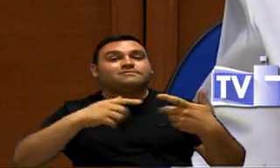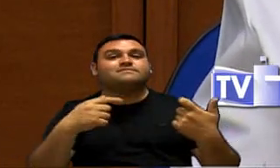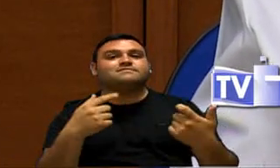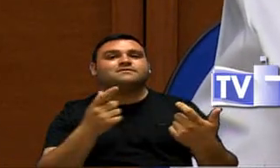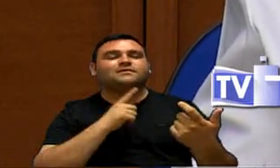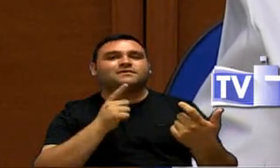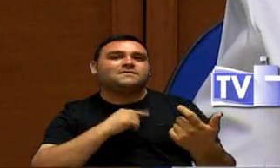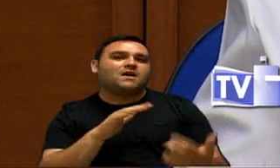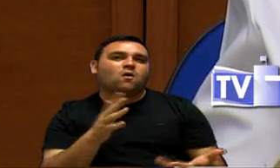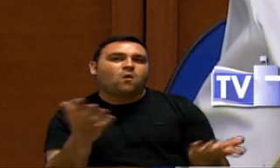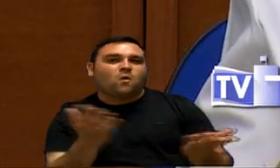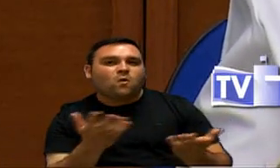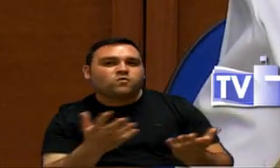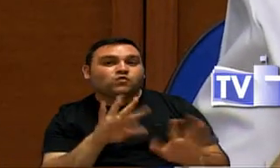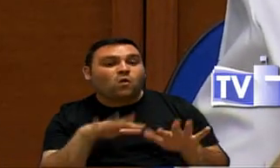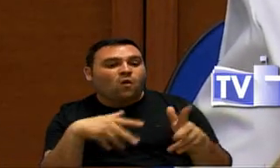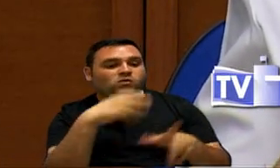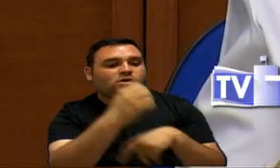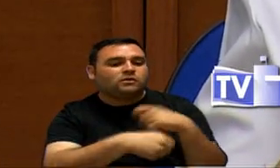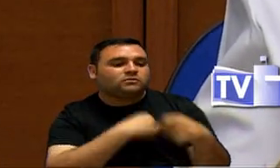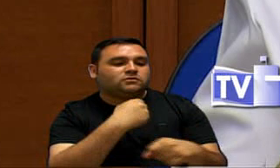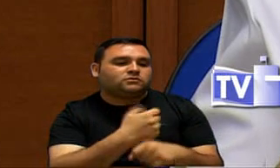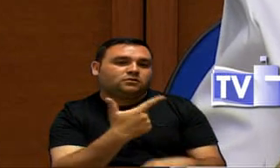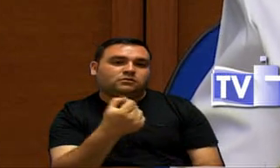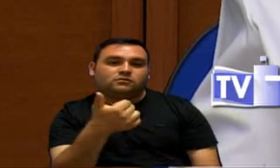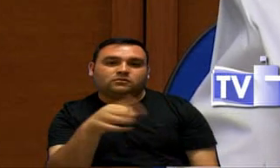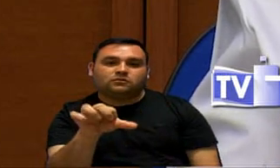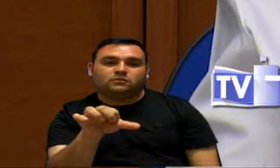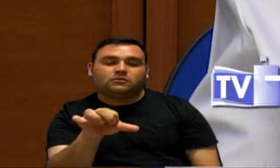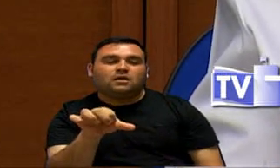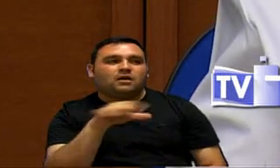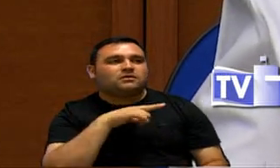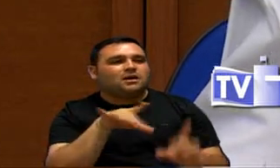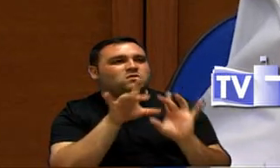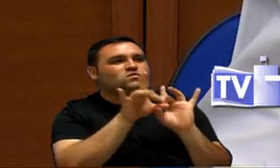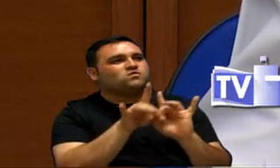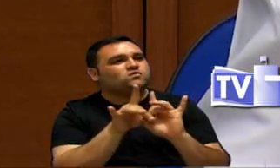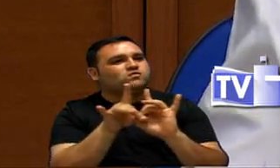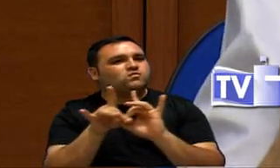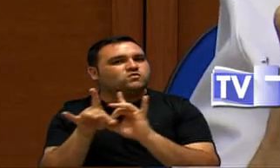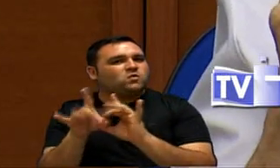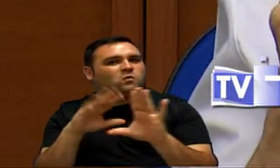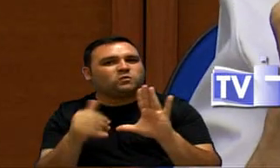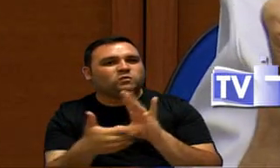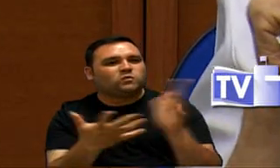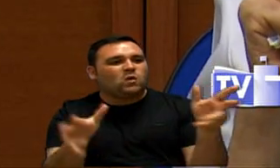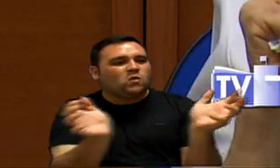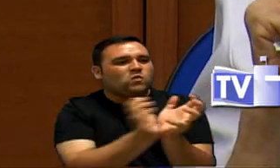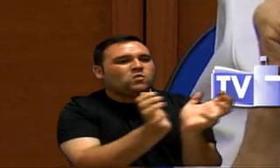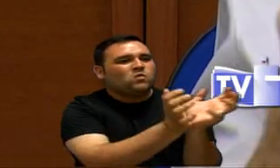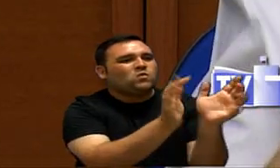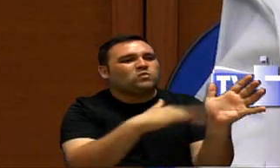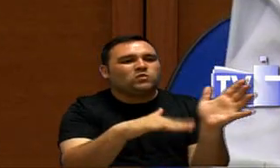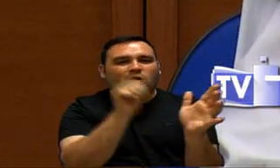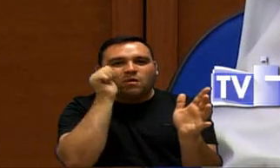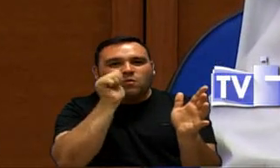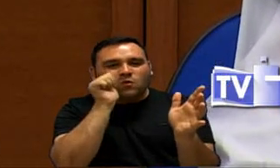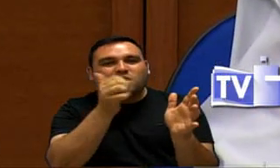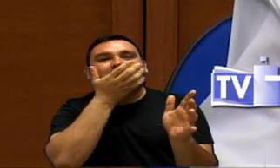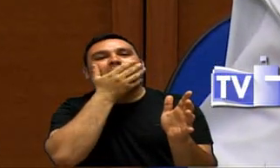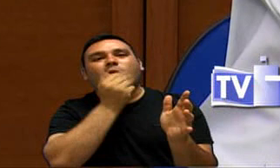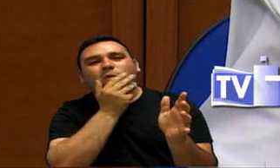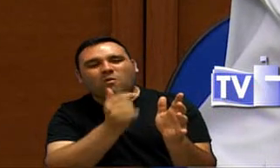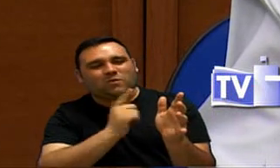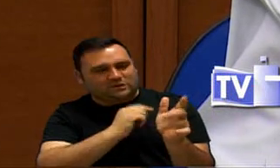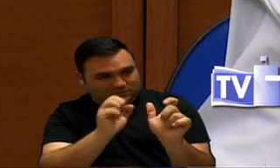ter, entre hoje e o ano que vem, seja quando for, a união das estruturas, das entidades que estão aqui, das mulheres, dos homens que